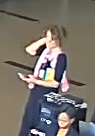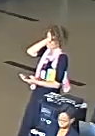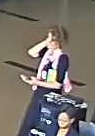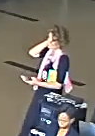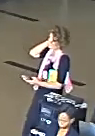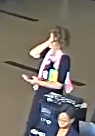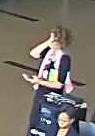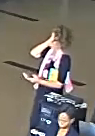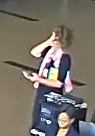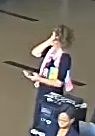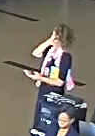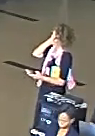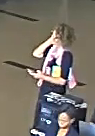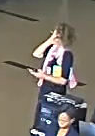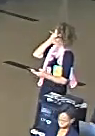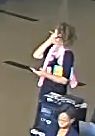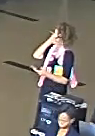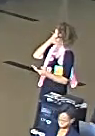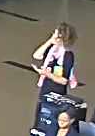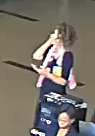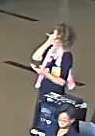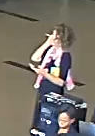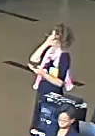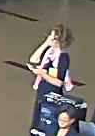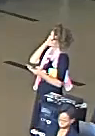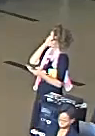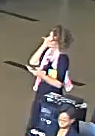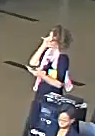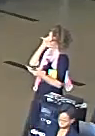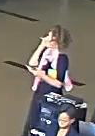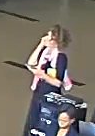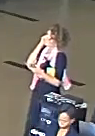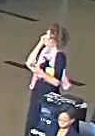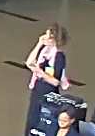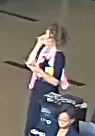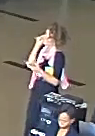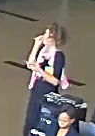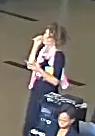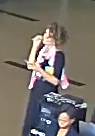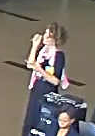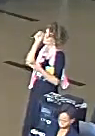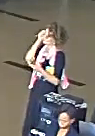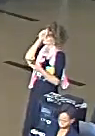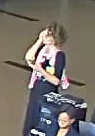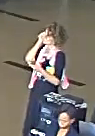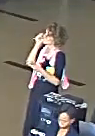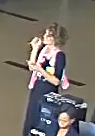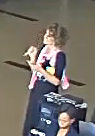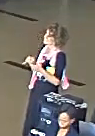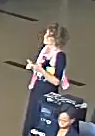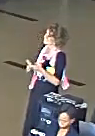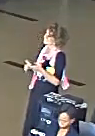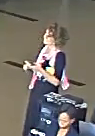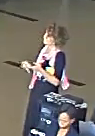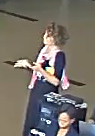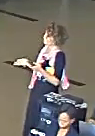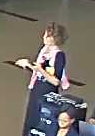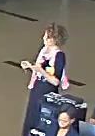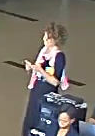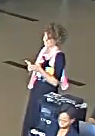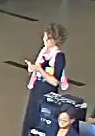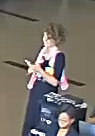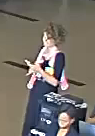autor do requerimento então vou passar para Denise Sebastiana Silva que é presidente da associação das pessoas